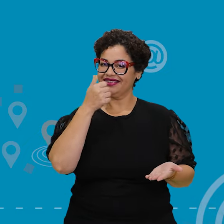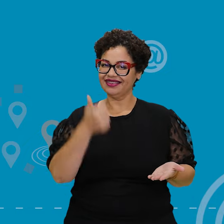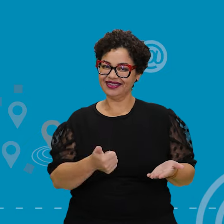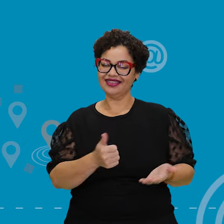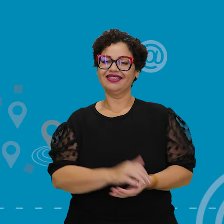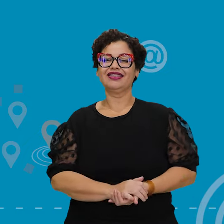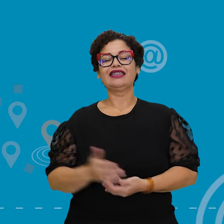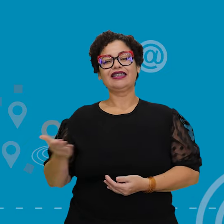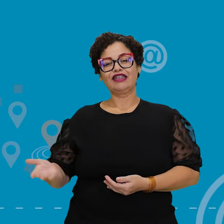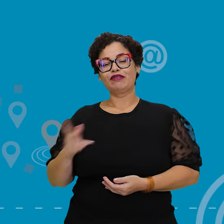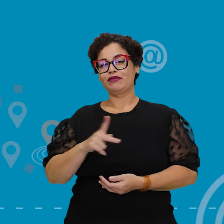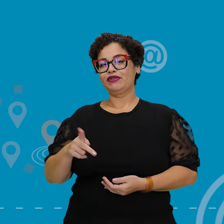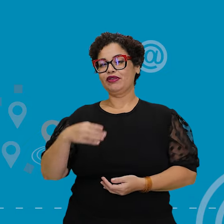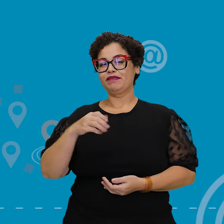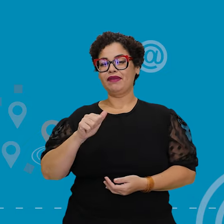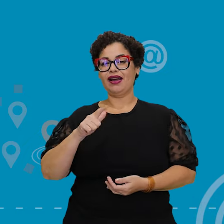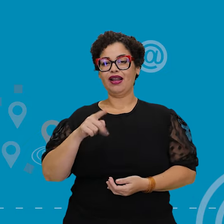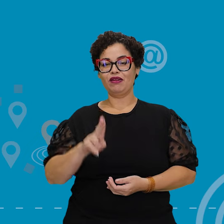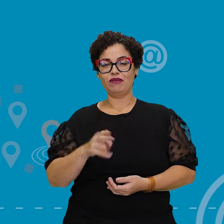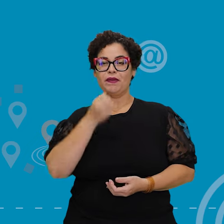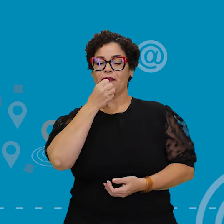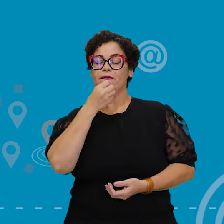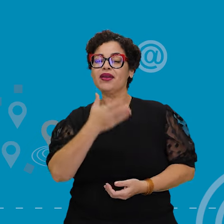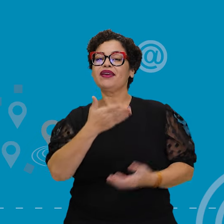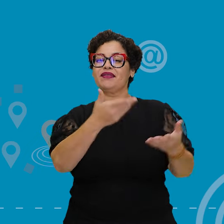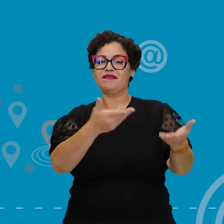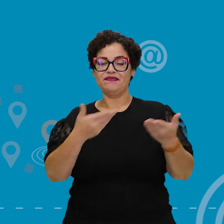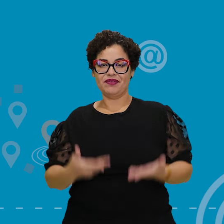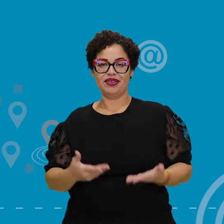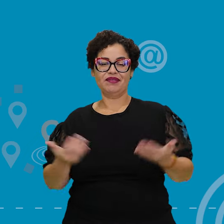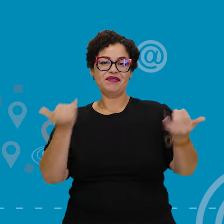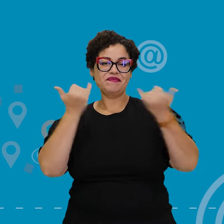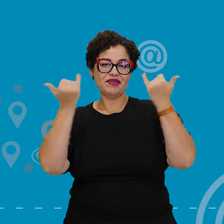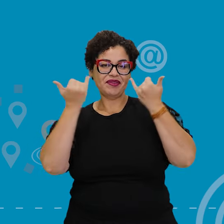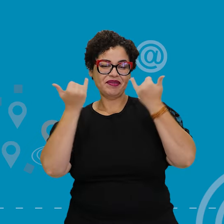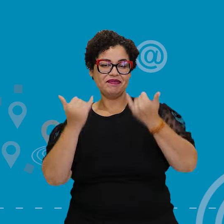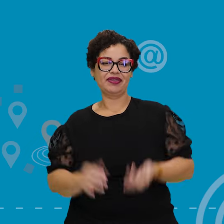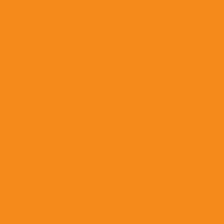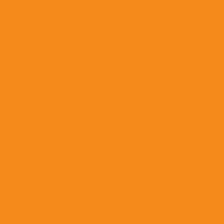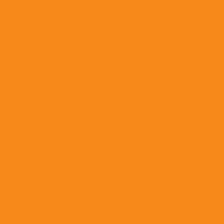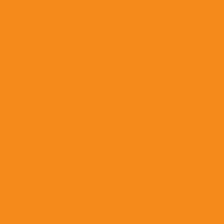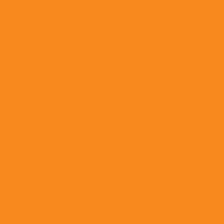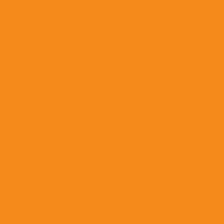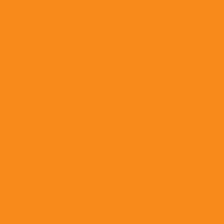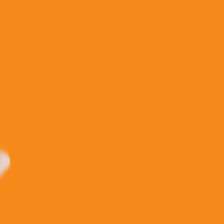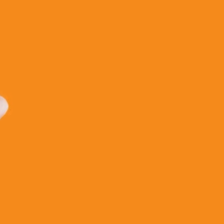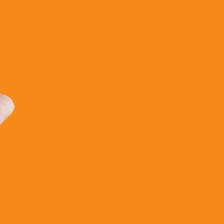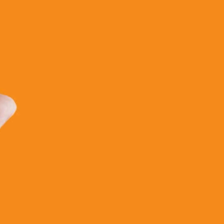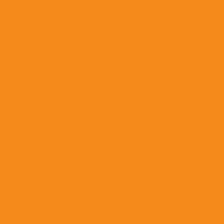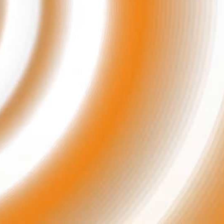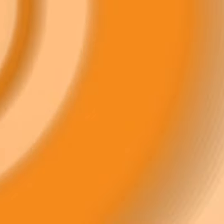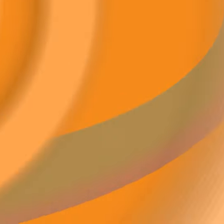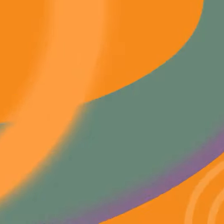pessoal, tudo bem? Eu sou a professora Malu Ramos. Sejam bem-vindos a mais um Informando.